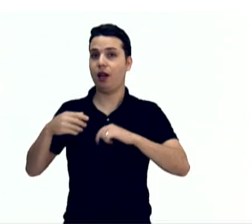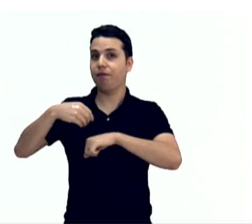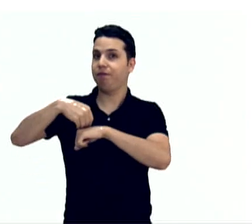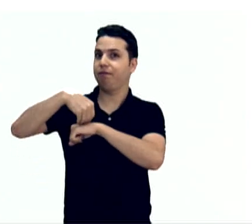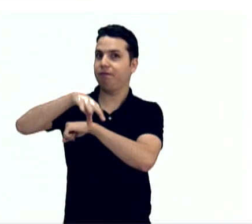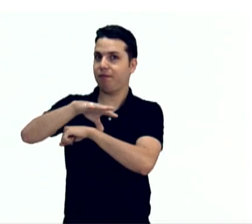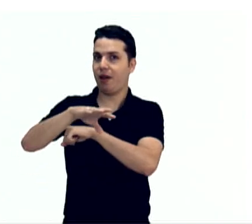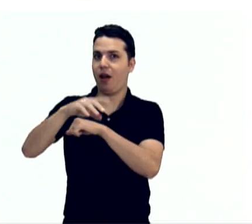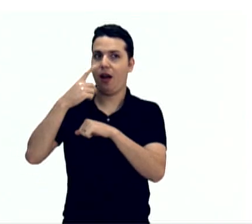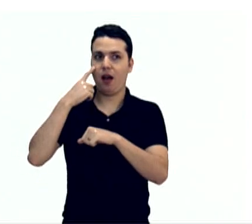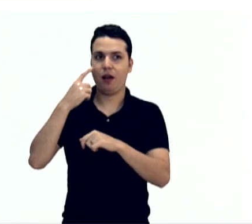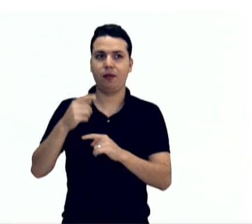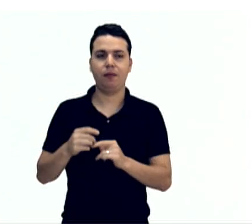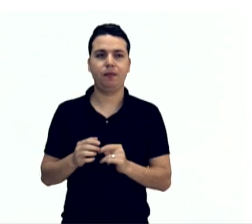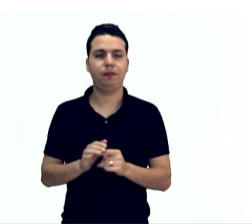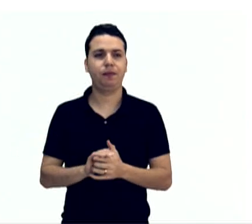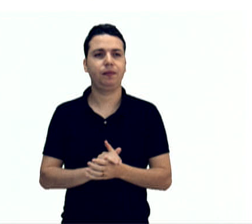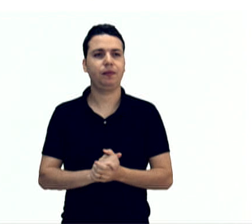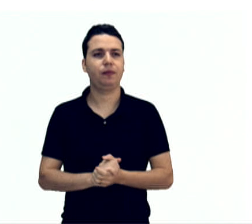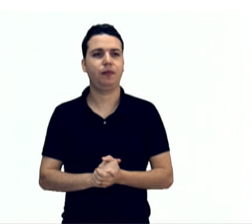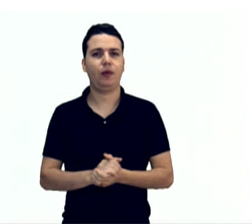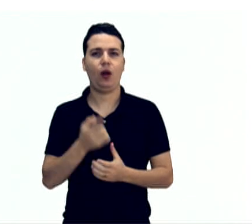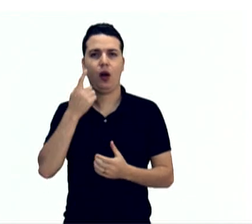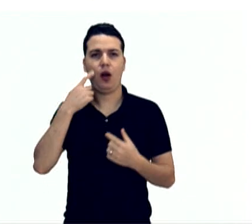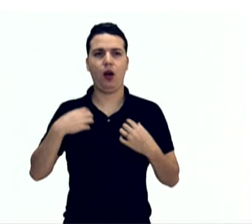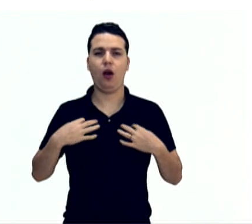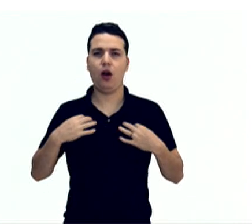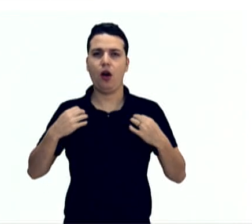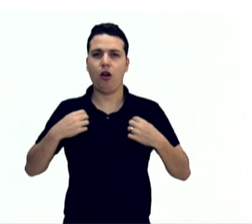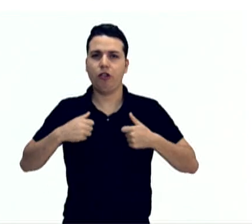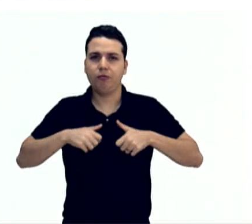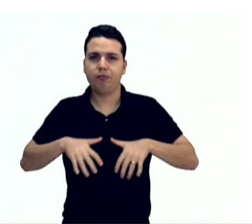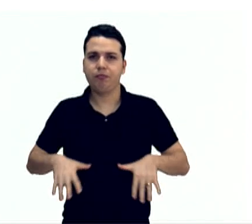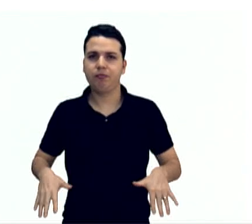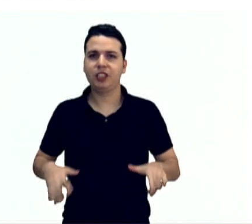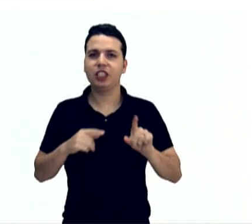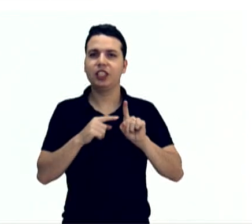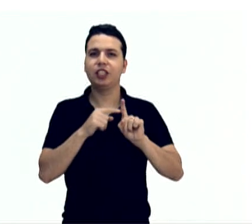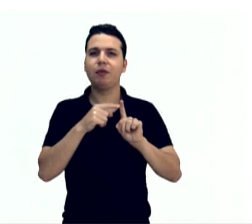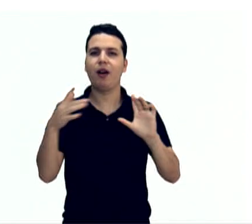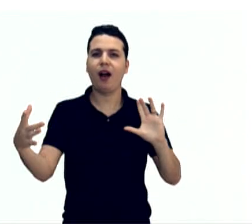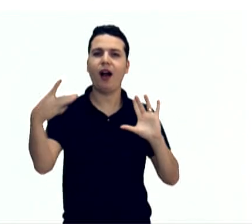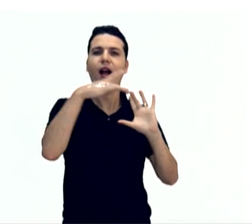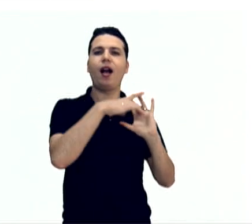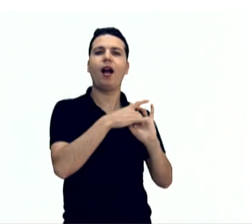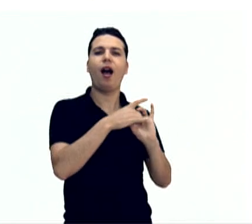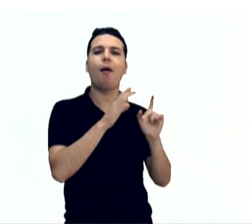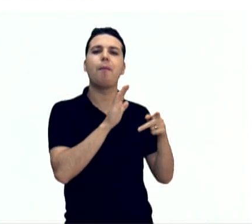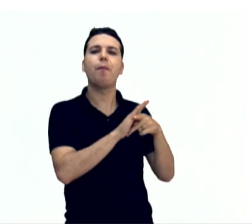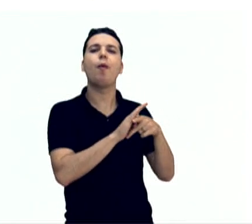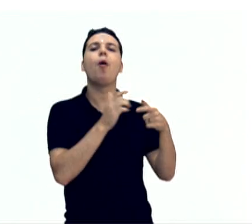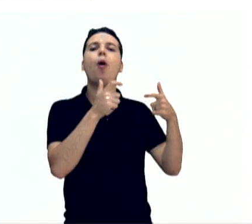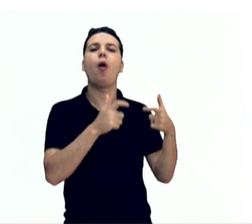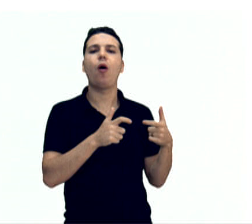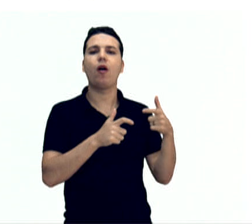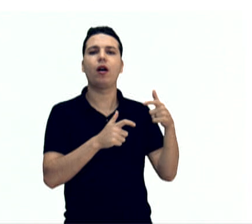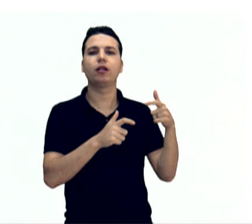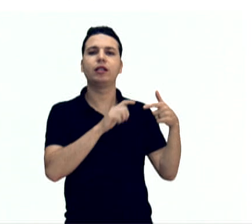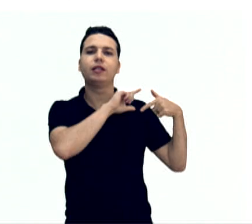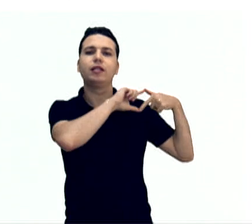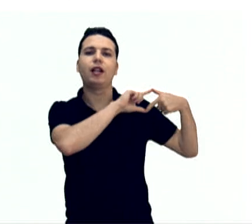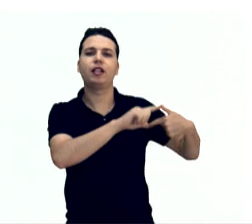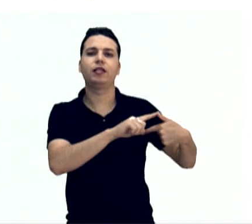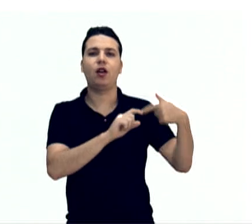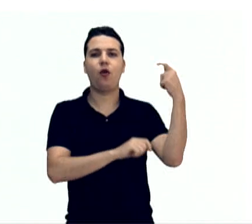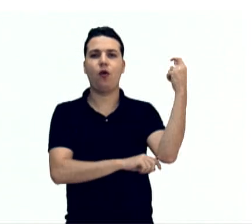imagens, né? Aqui, um traje tipicamente gaúcho, tanto feminino quanto masculino, porém